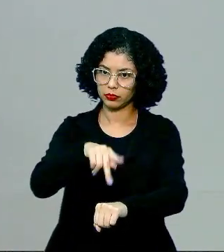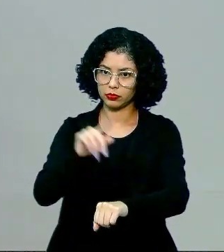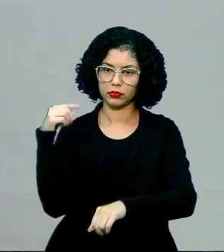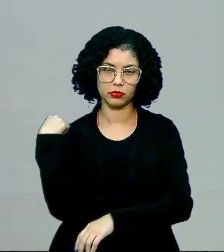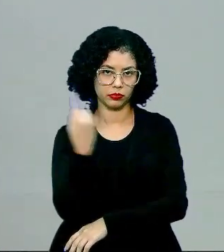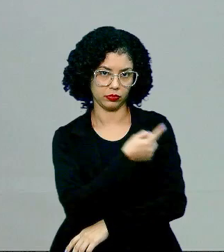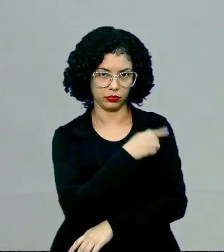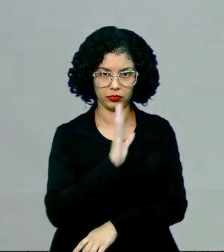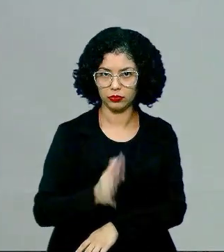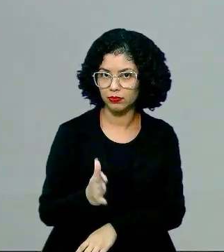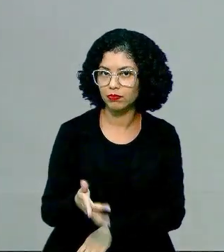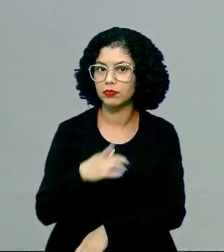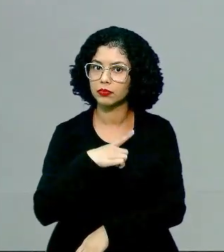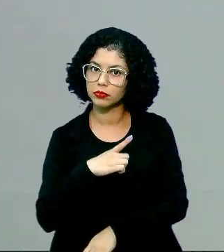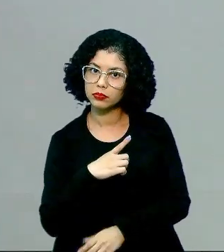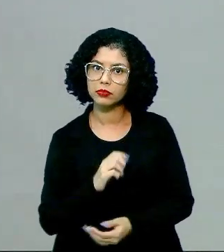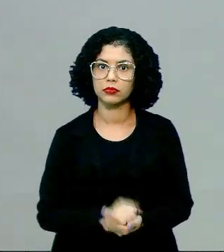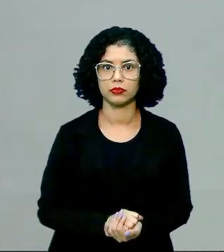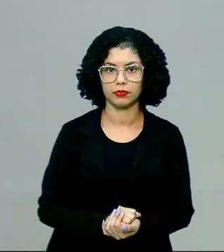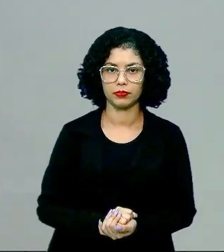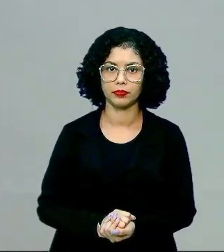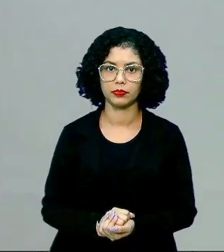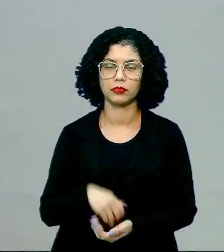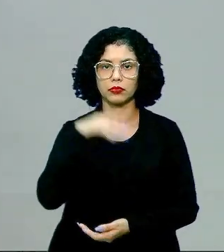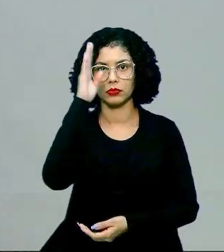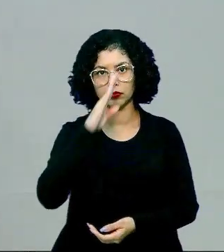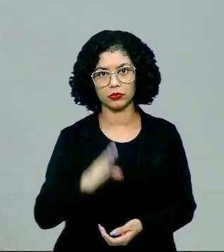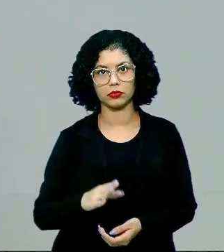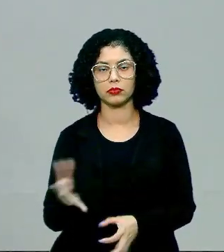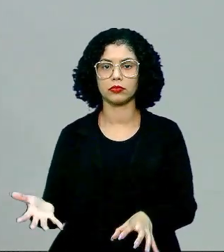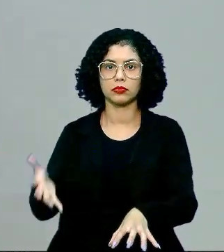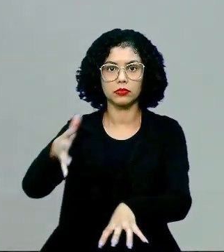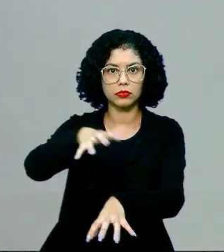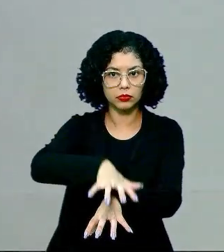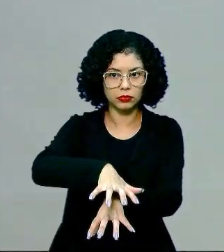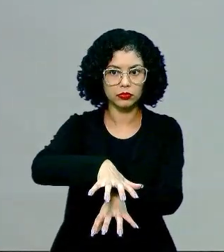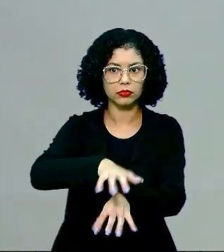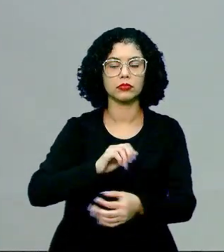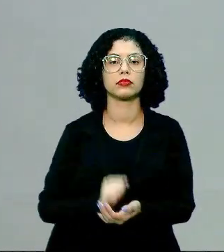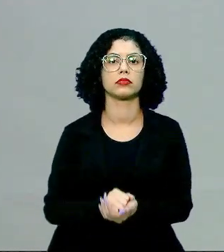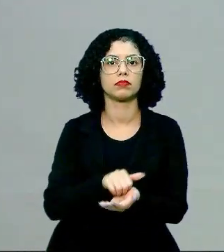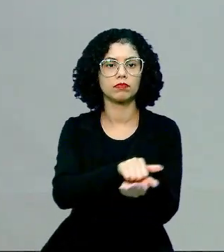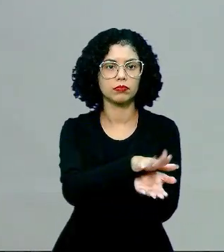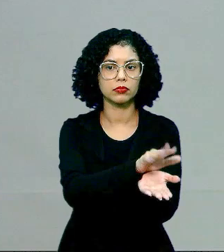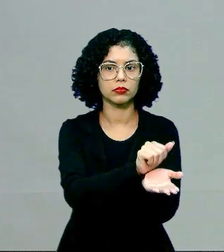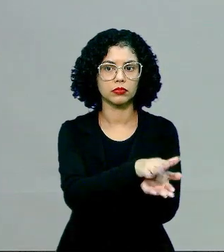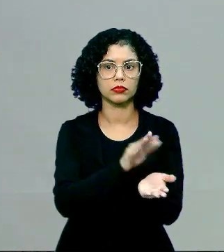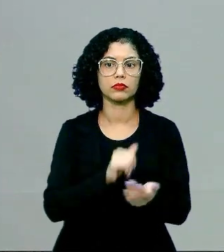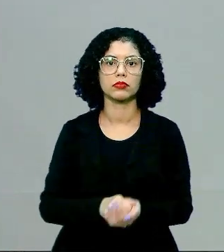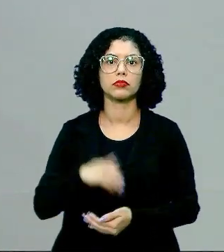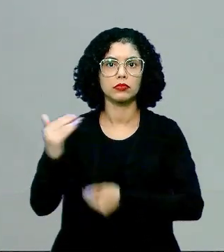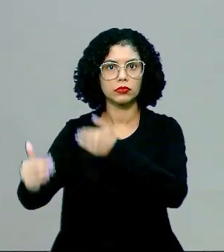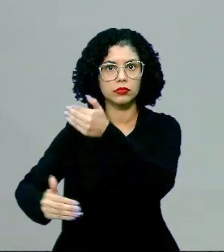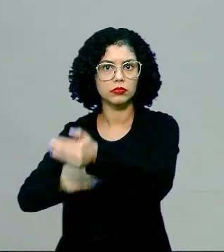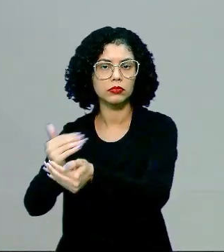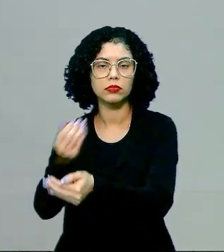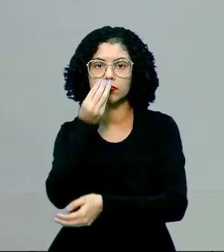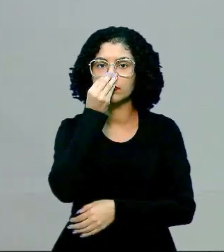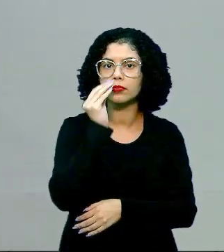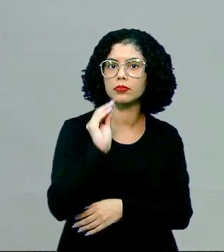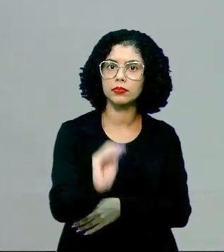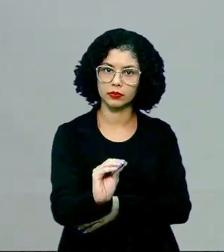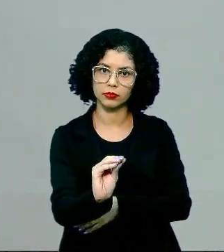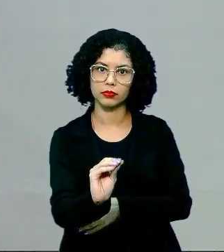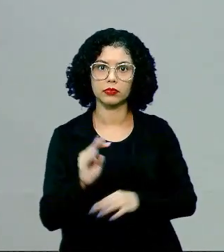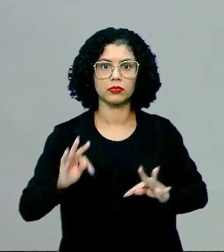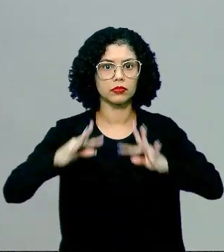no nosso país. Já existia a época do Brasil colônia, toda uma rejeição, todo um processo de